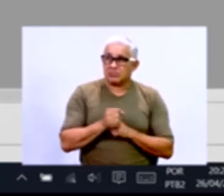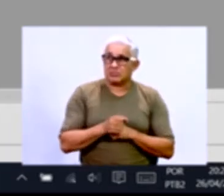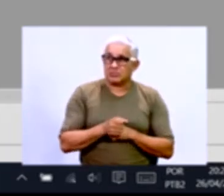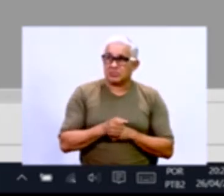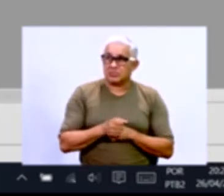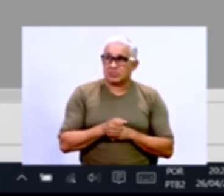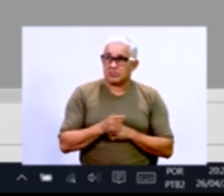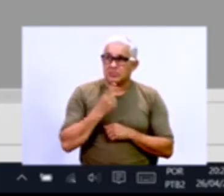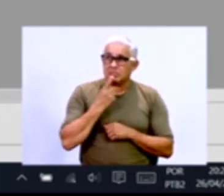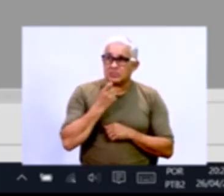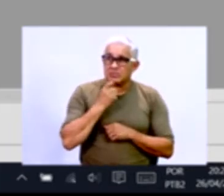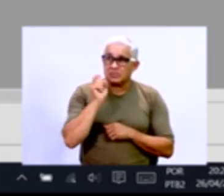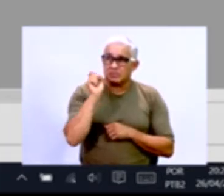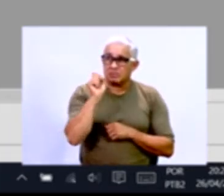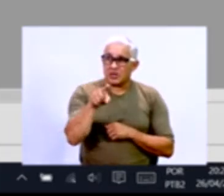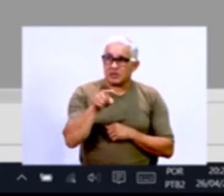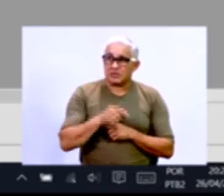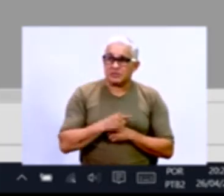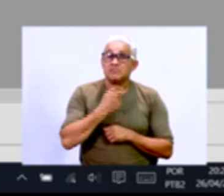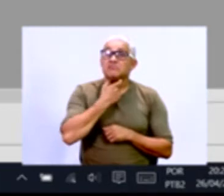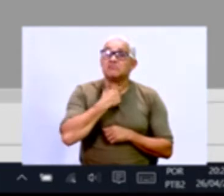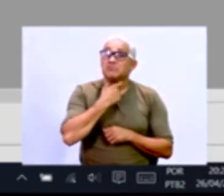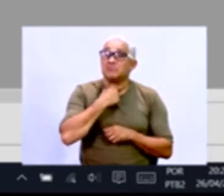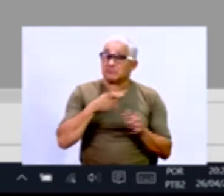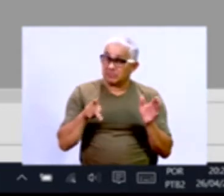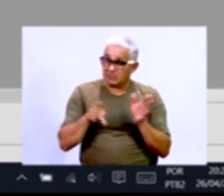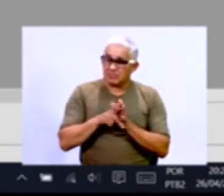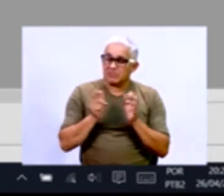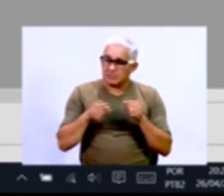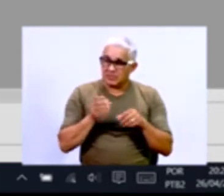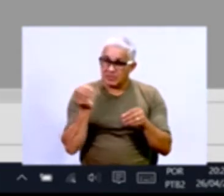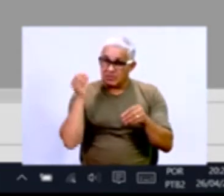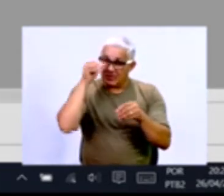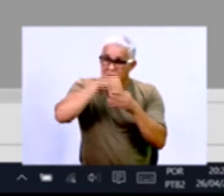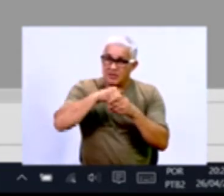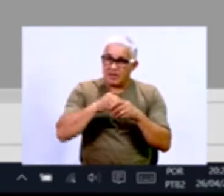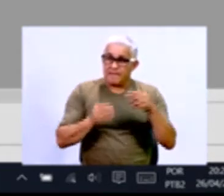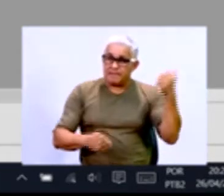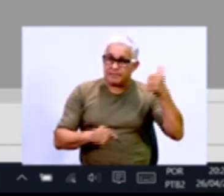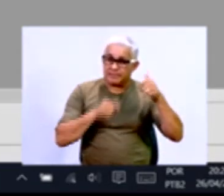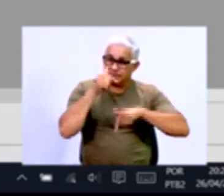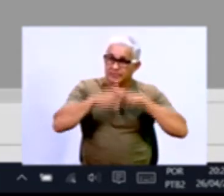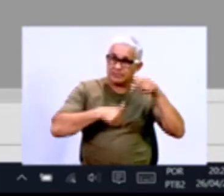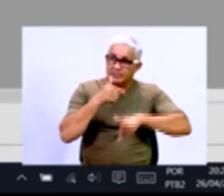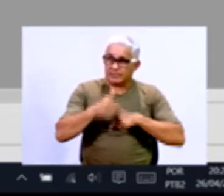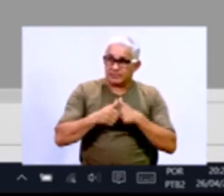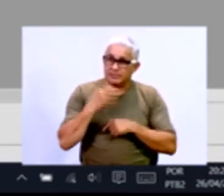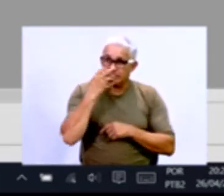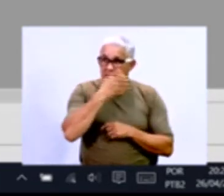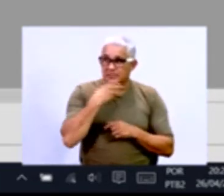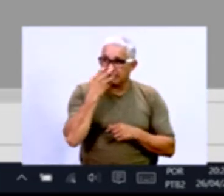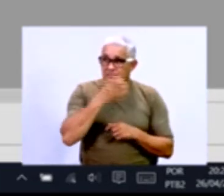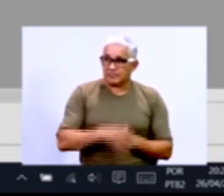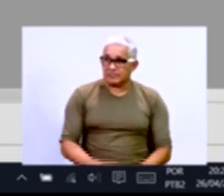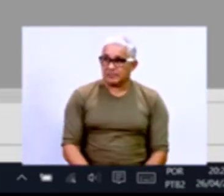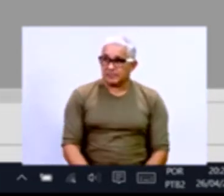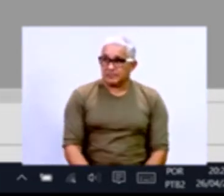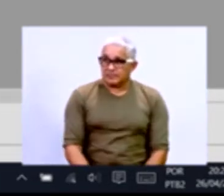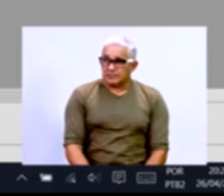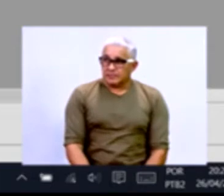aqui a minha voz, tá? Mas nós vamos primeiro trabalhar essa música aqui. Então,